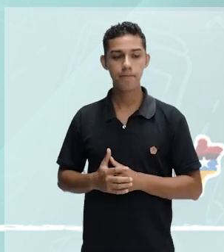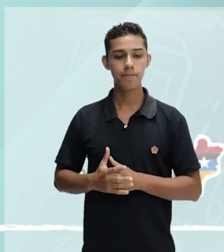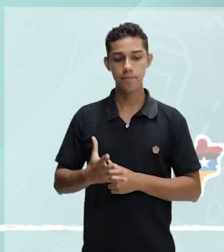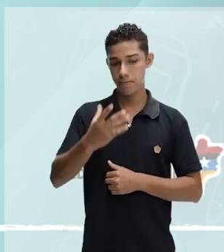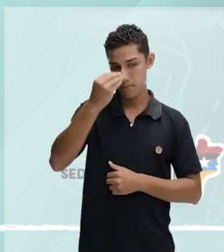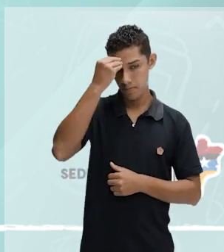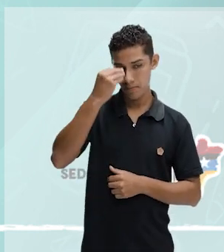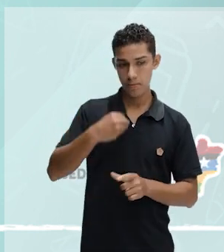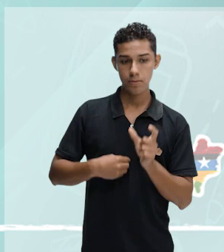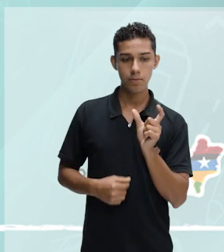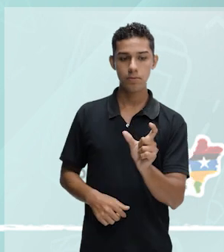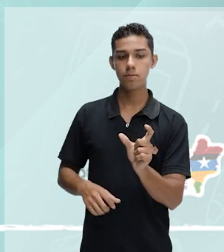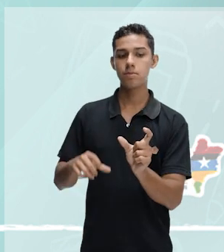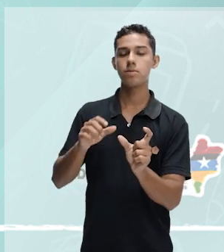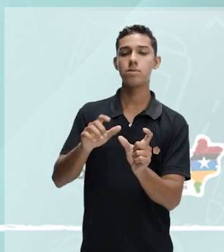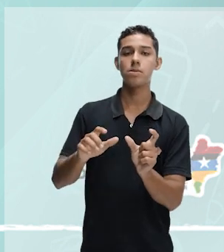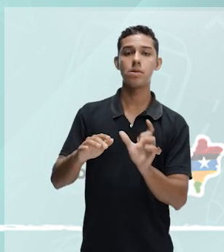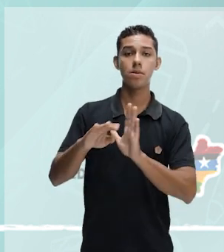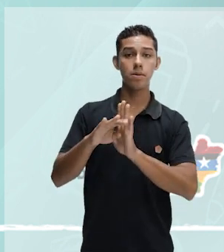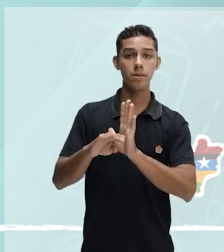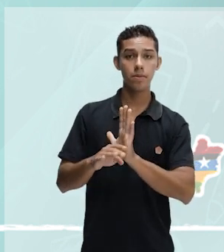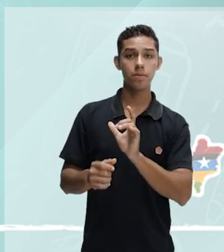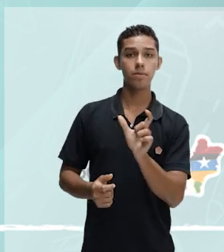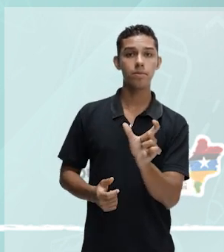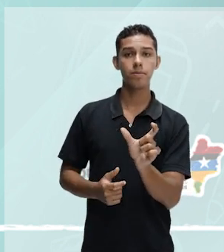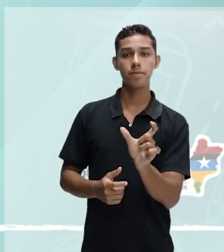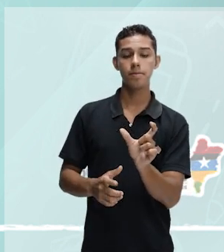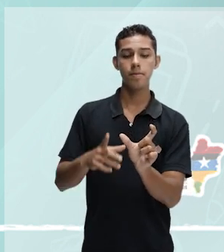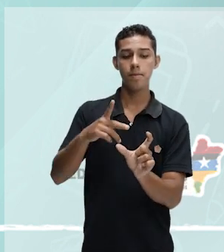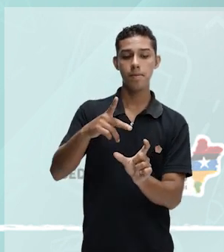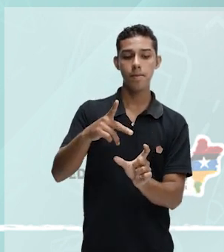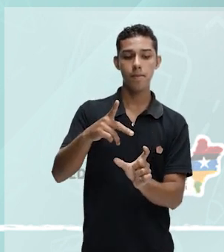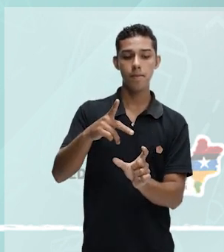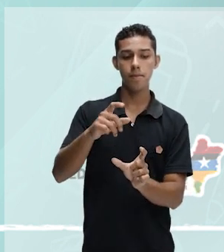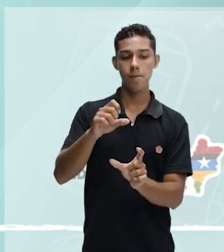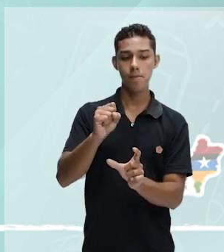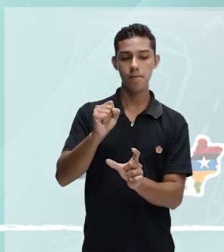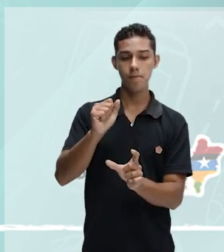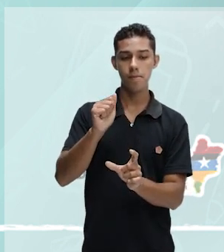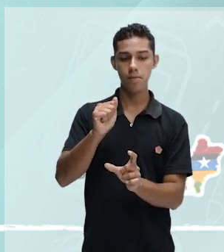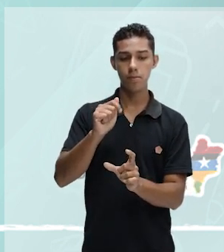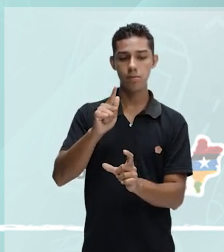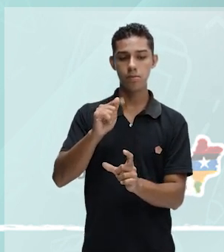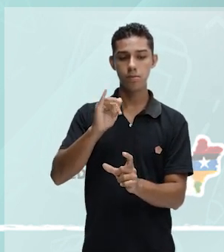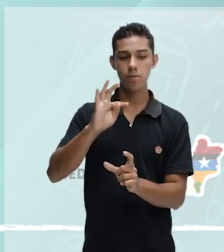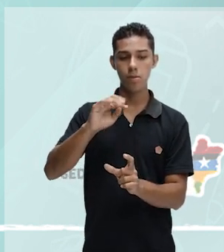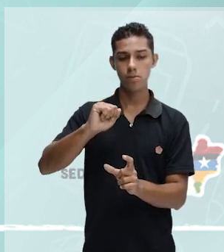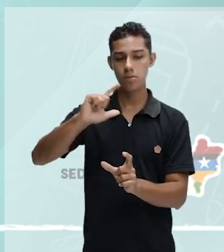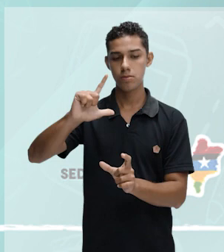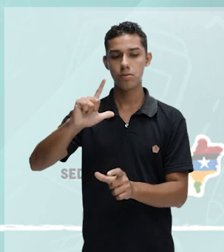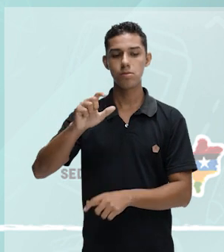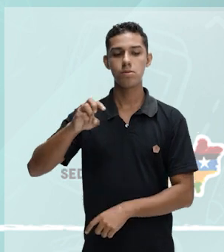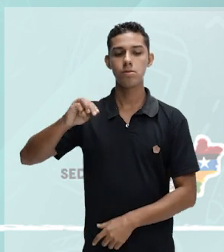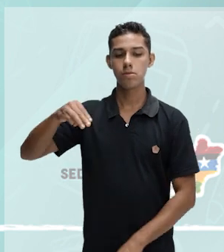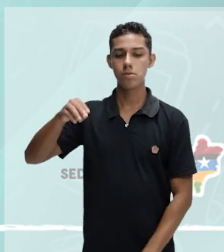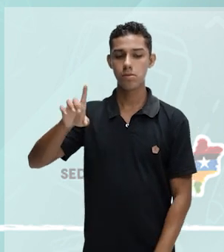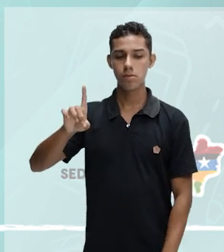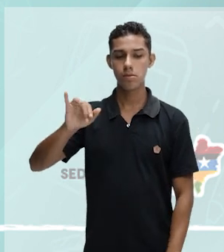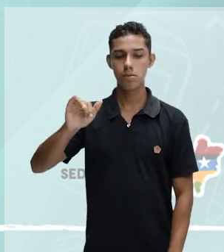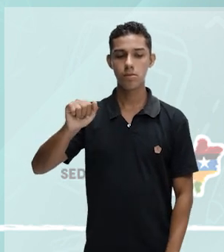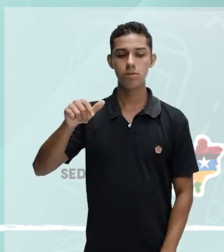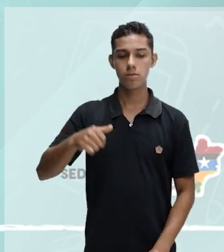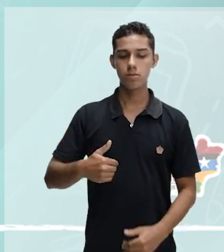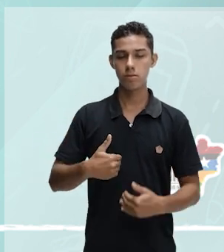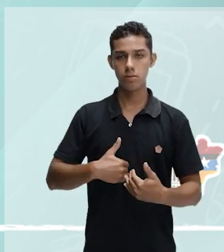plano sagital mediano é o plano que corta o corpo ao meio. Possui esse nome porque passa exatamente